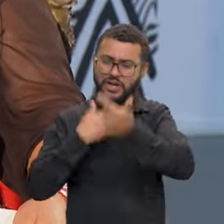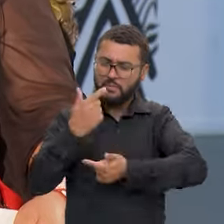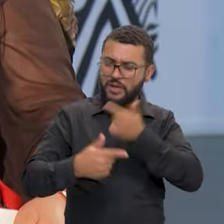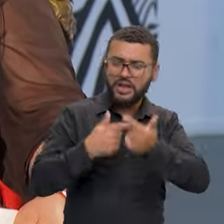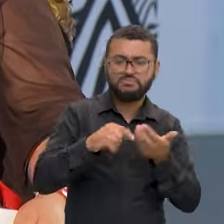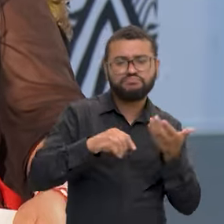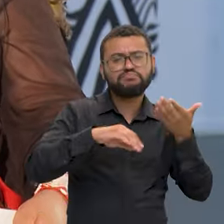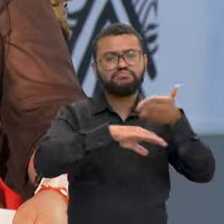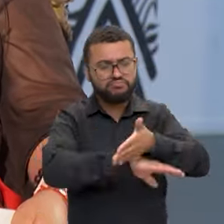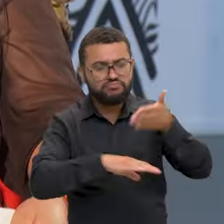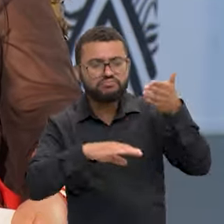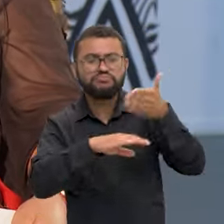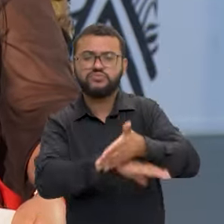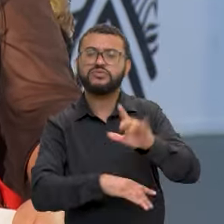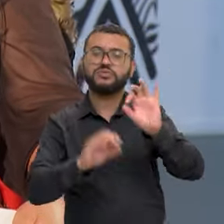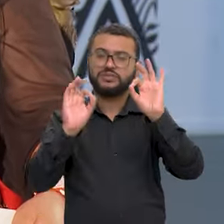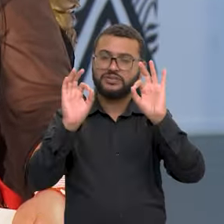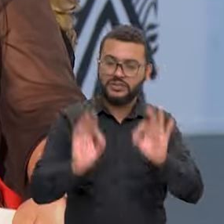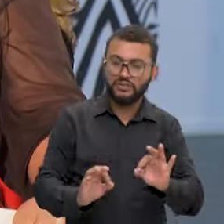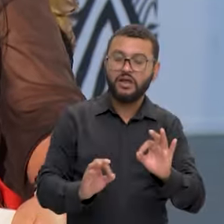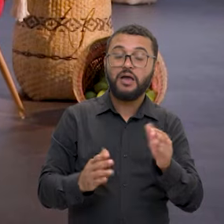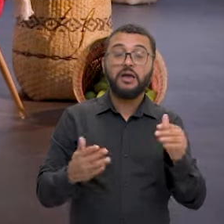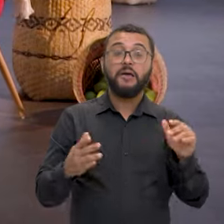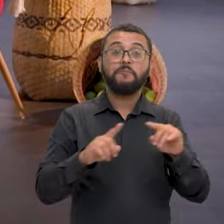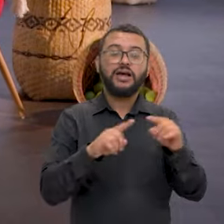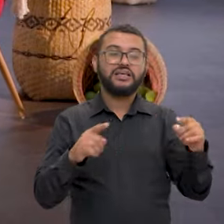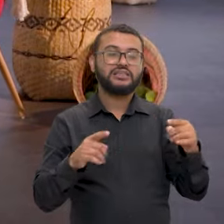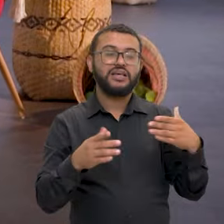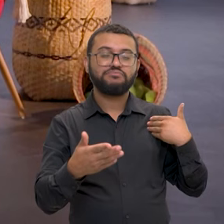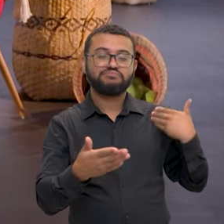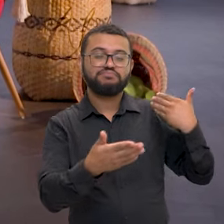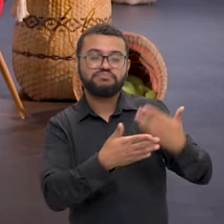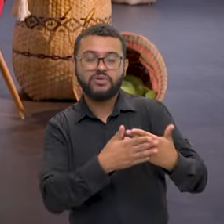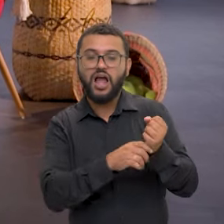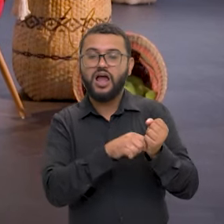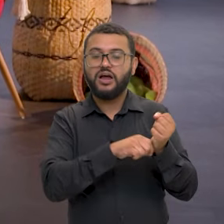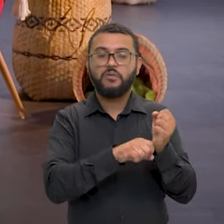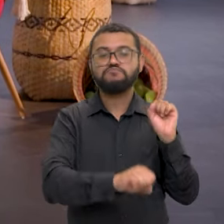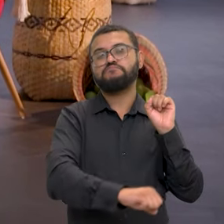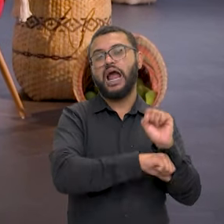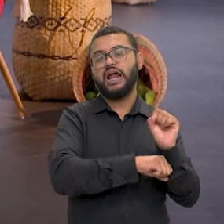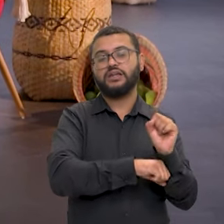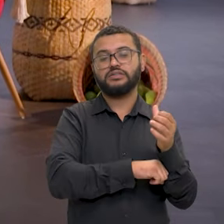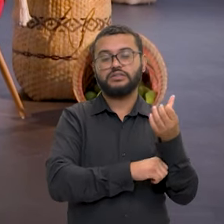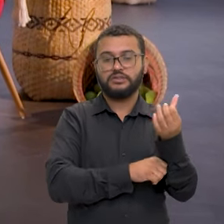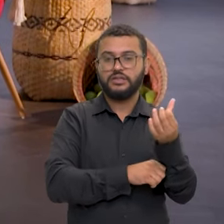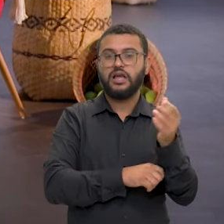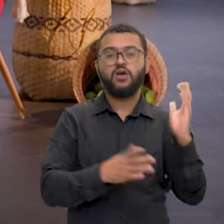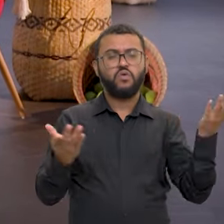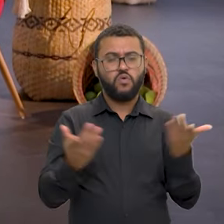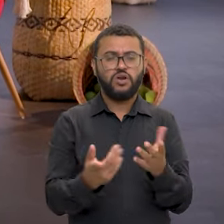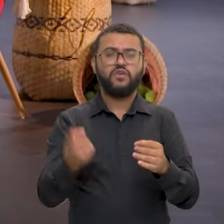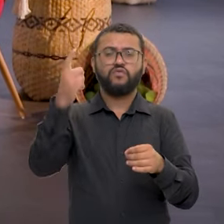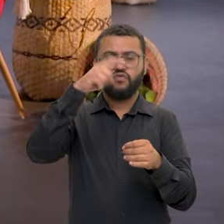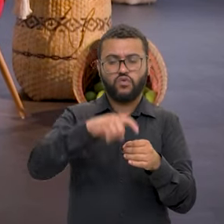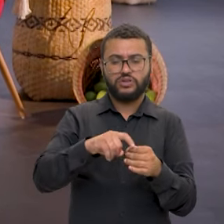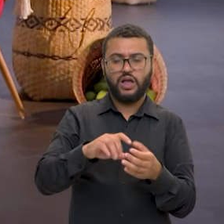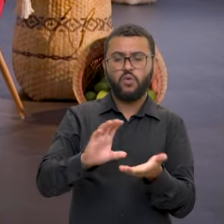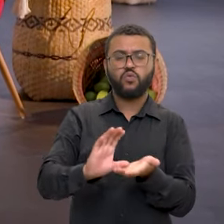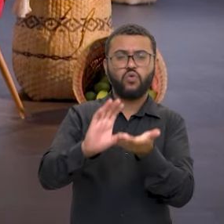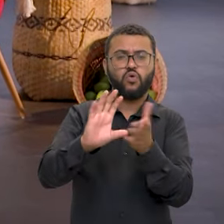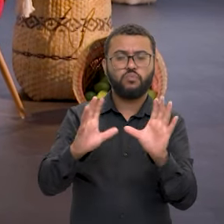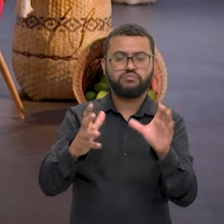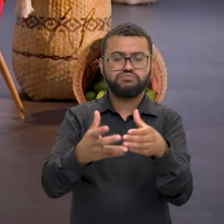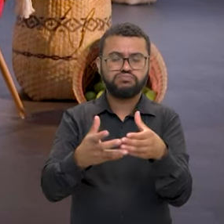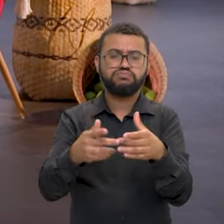participativo, e aí nos últimos anos essa política foi totalmente paralisada. E agora já reinstalamos o Comitê Gestor